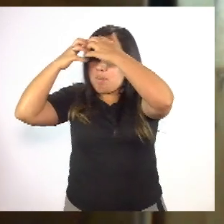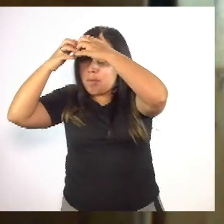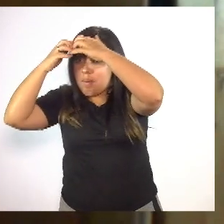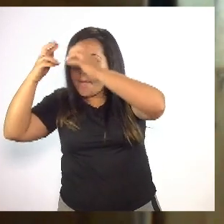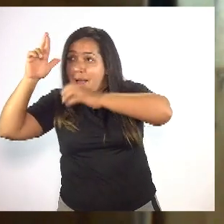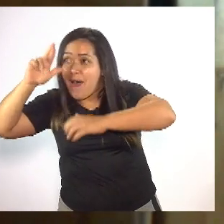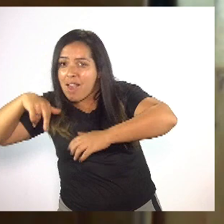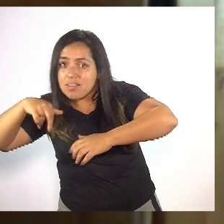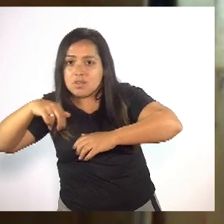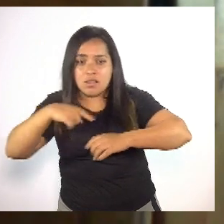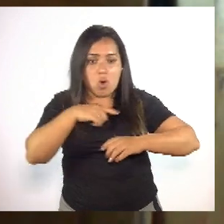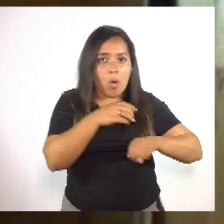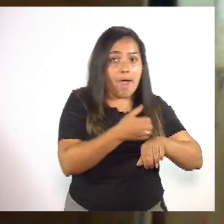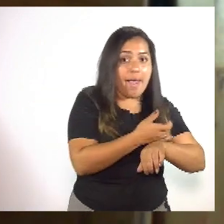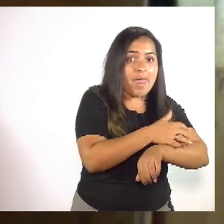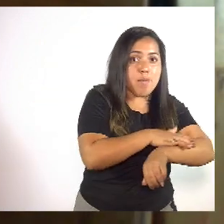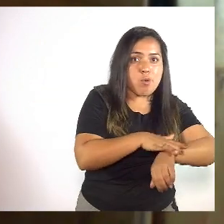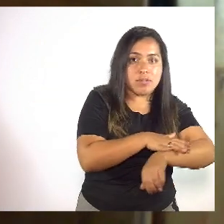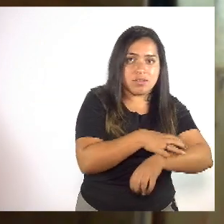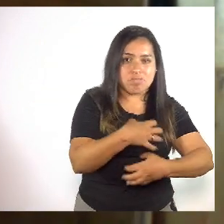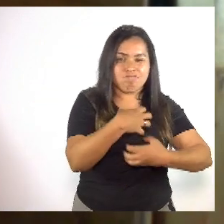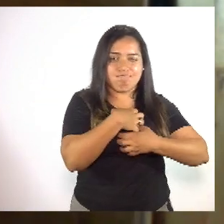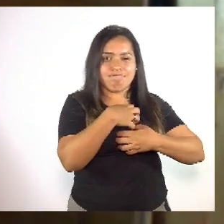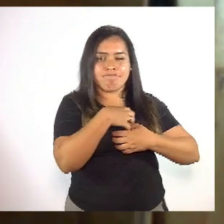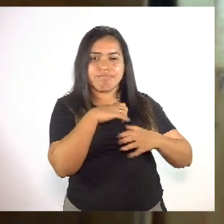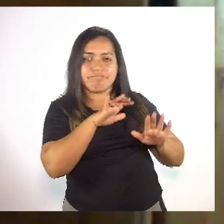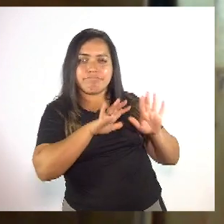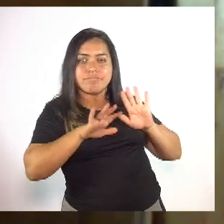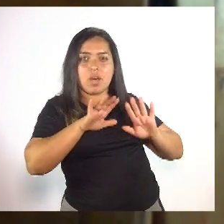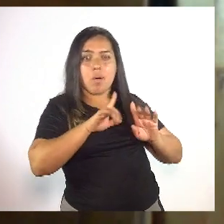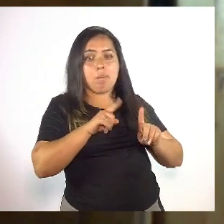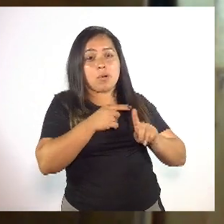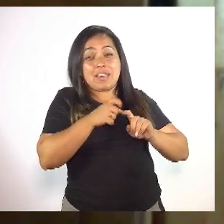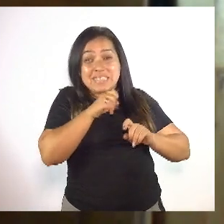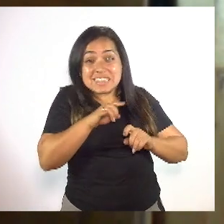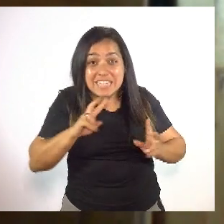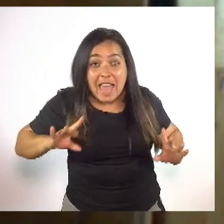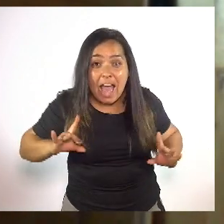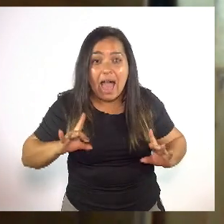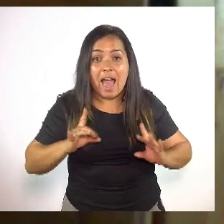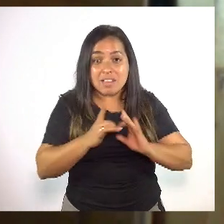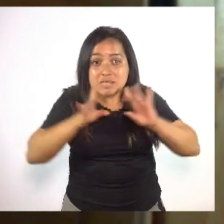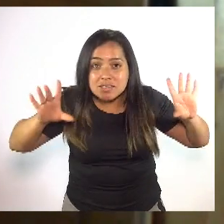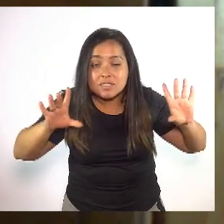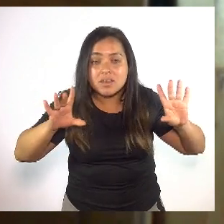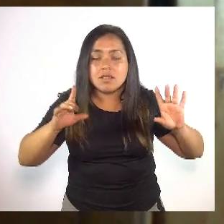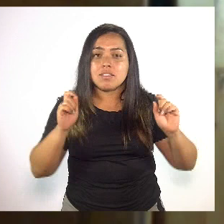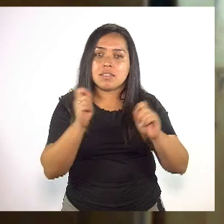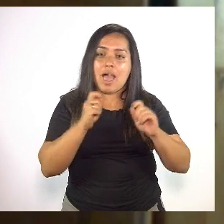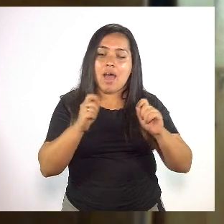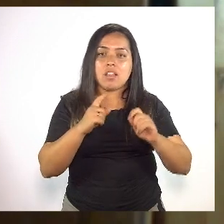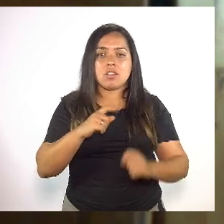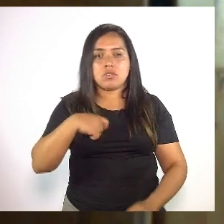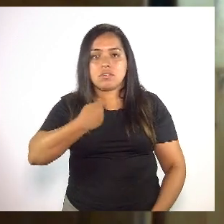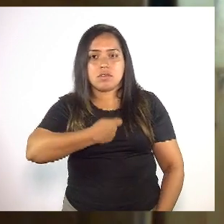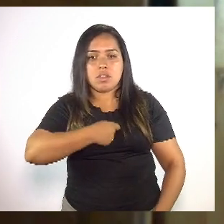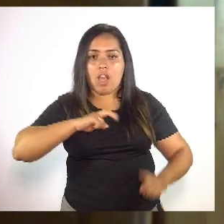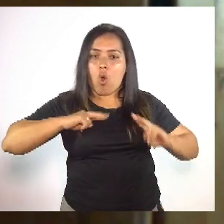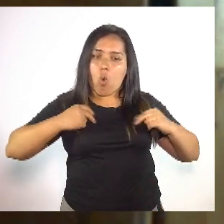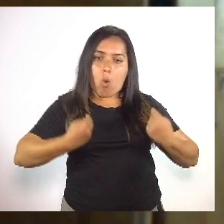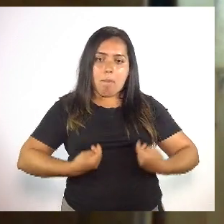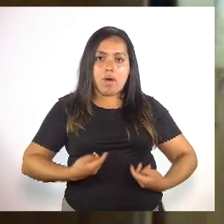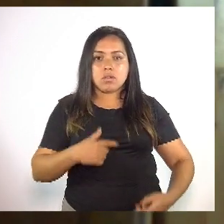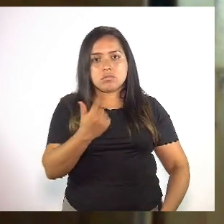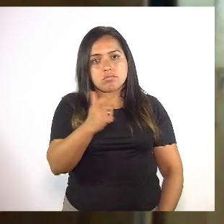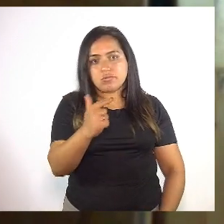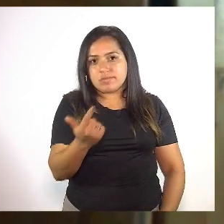emoção, porque senão não seríamos humanos, seríamos sobrenaturais. Então, dito